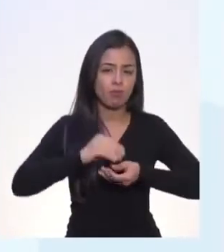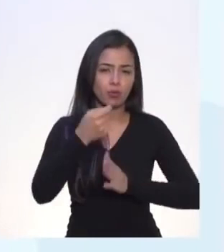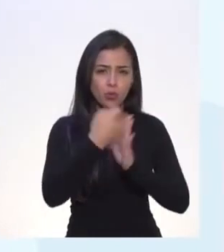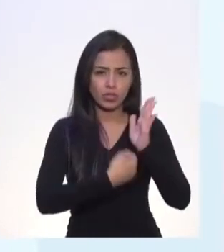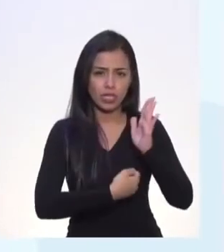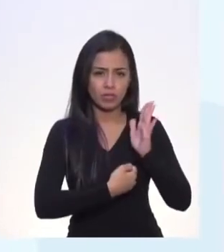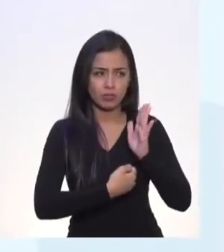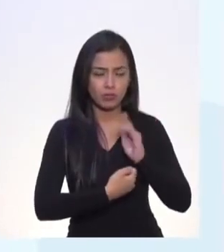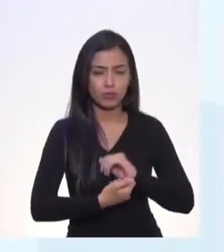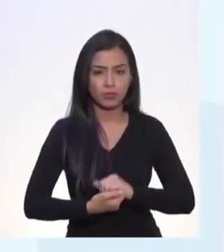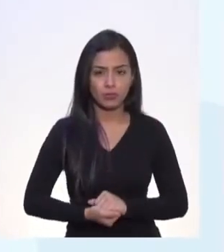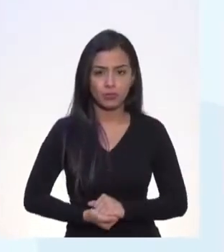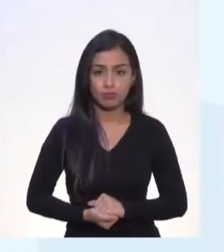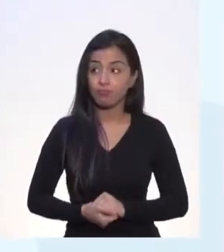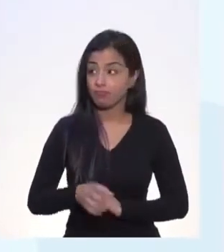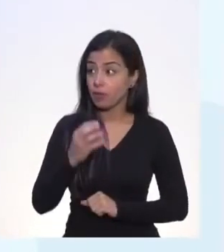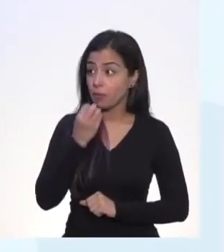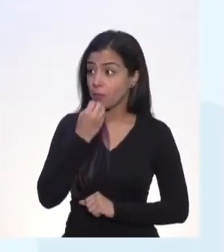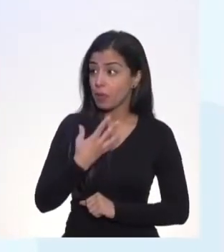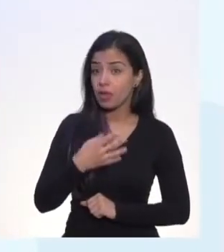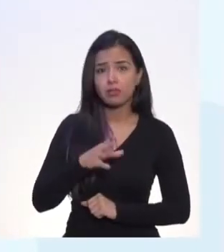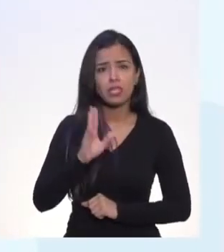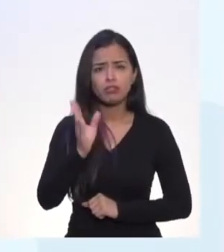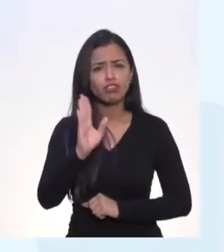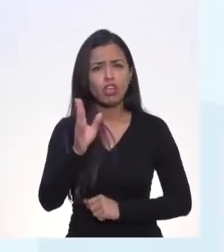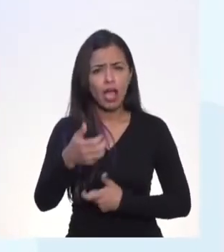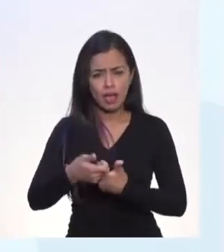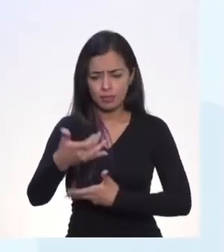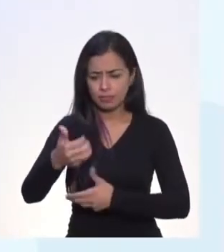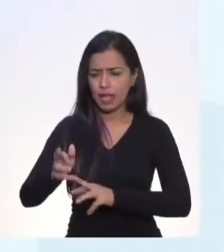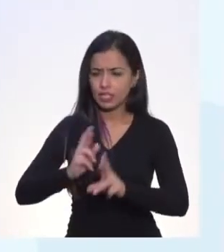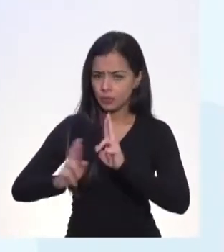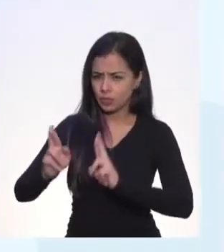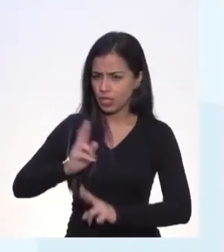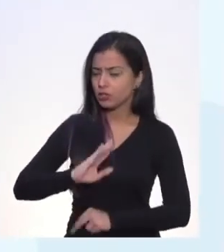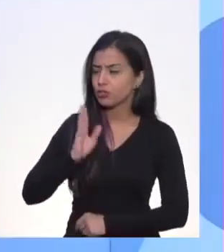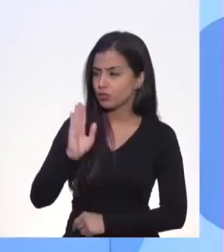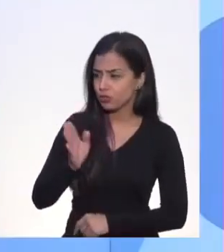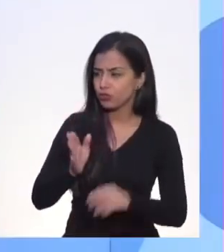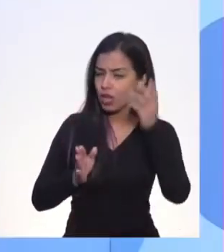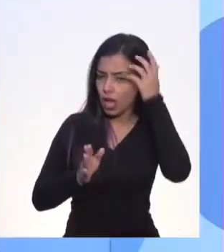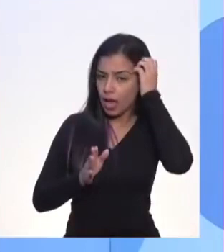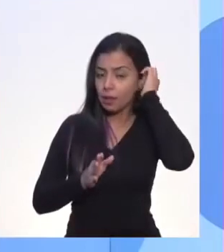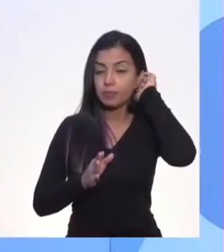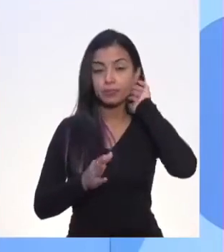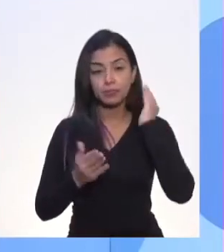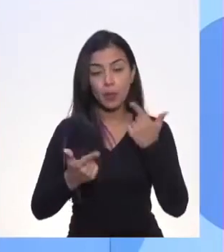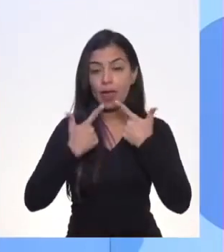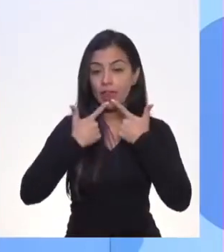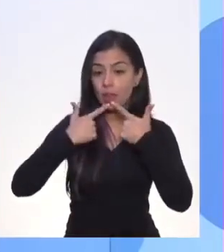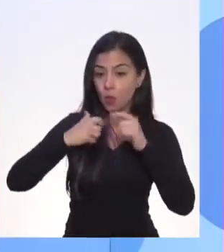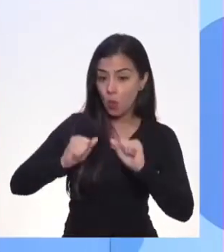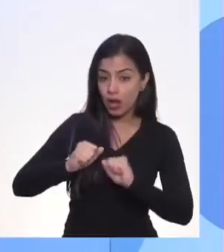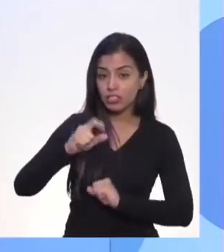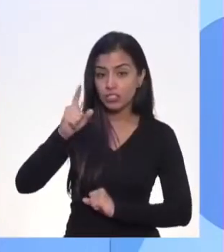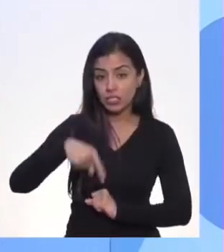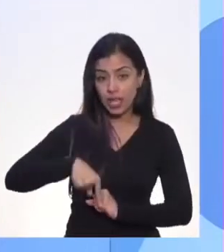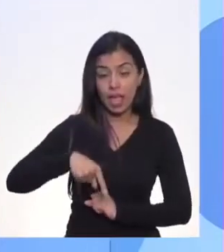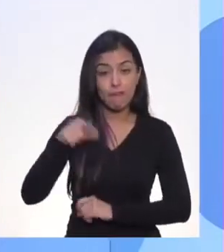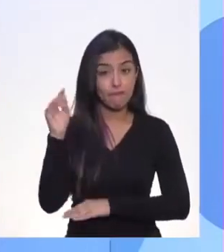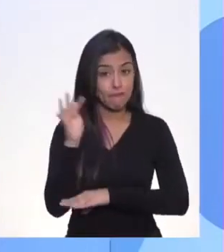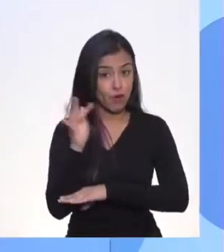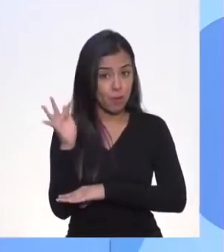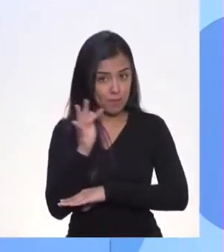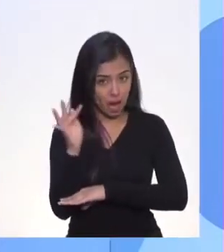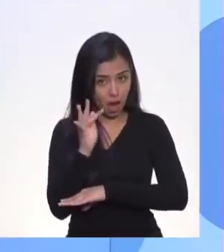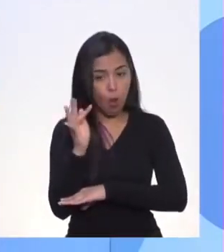um minuto. Bem. Muito bem. Eles já estão respondendo, Pro. Aqui, conseguiram? Ó. Já estão respondendo já. Estão dizendo que a linguagem que é utilizada é a linguagem